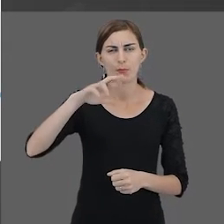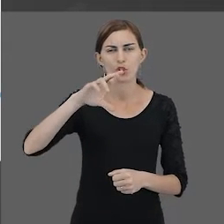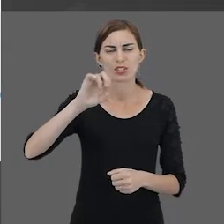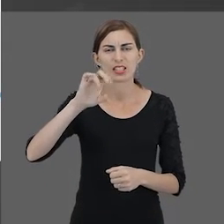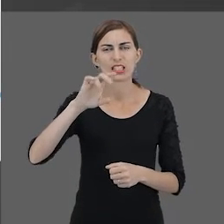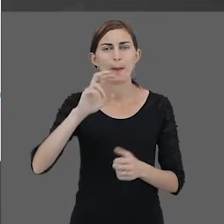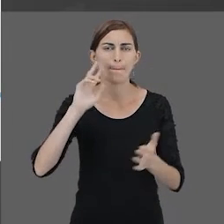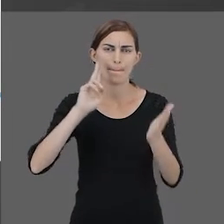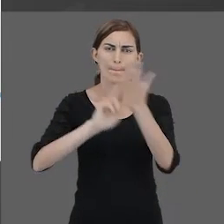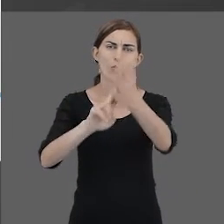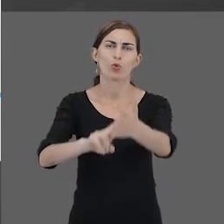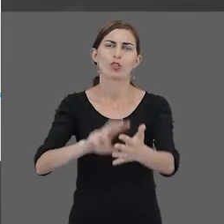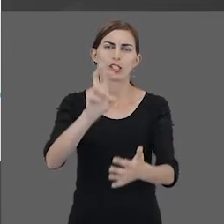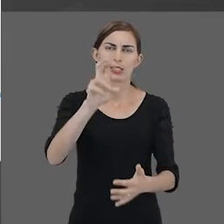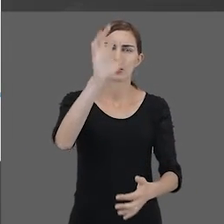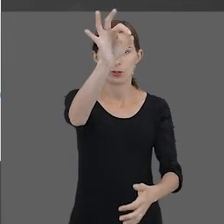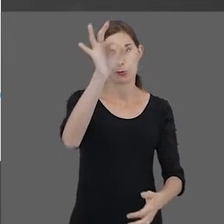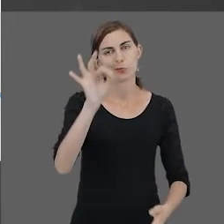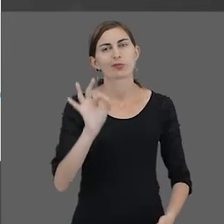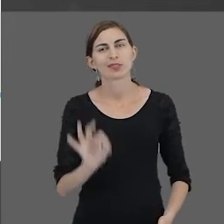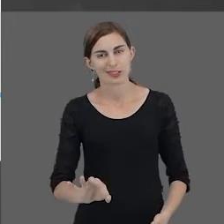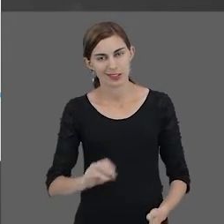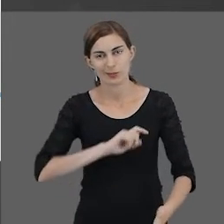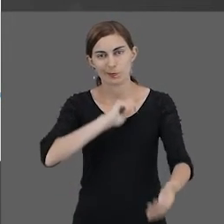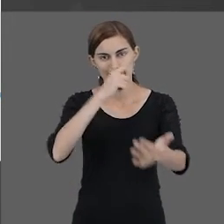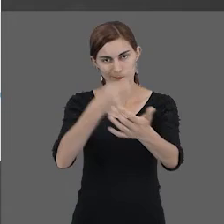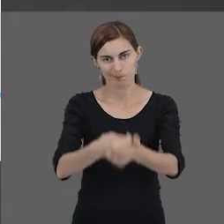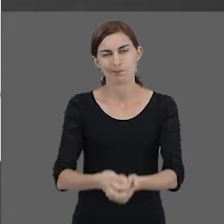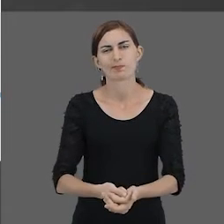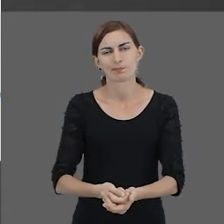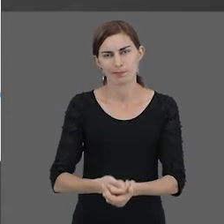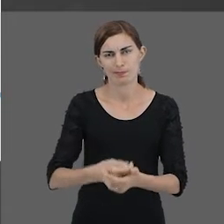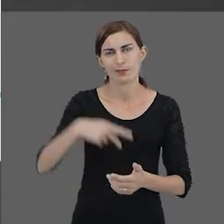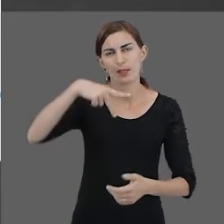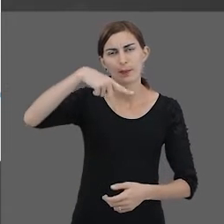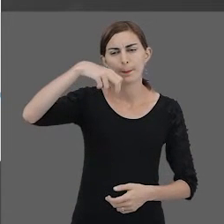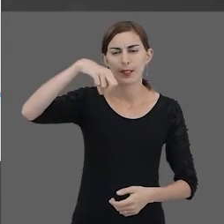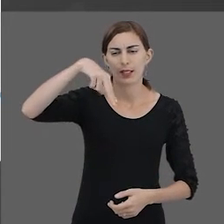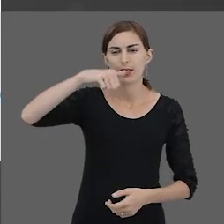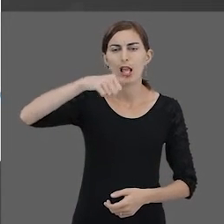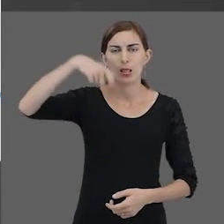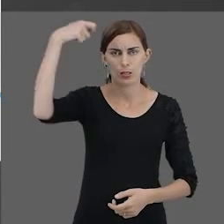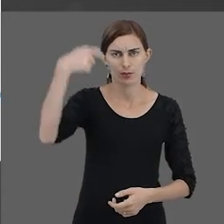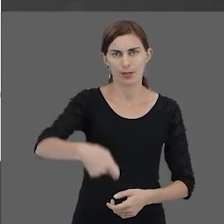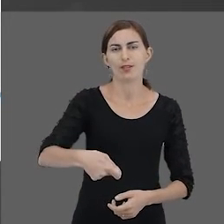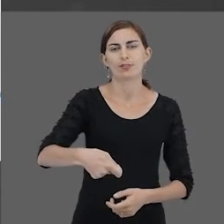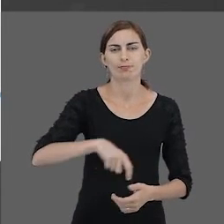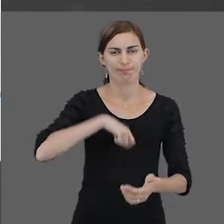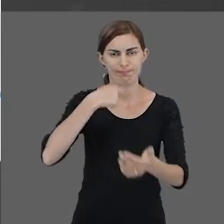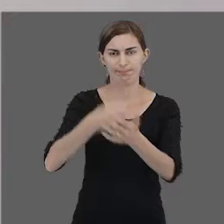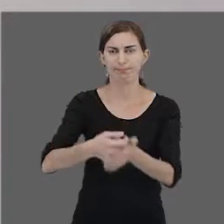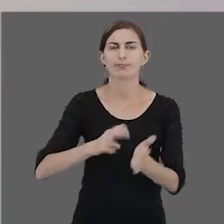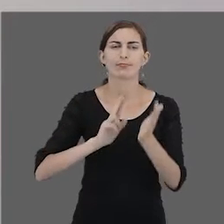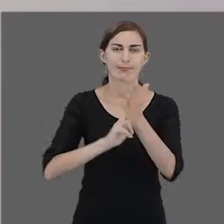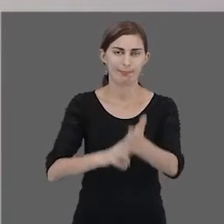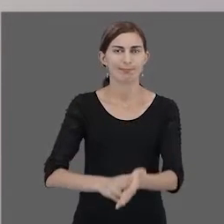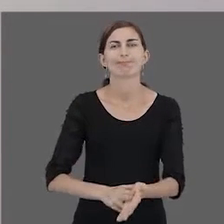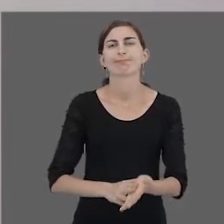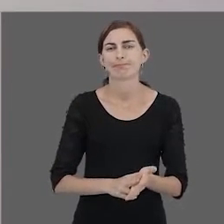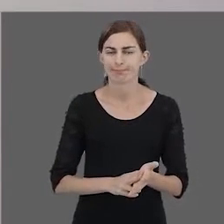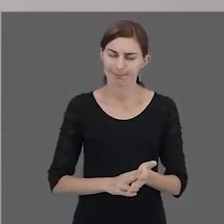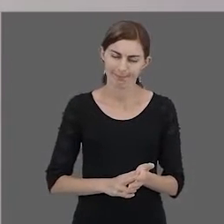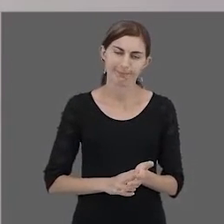de 5% do valor do suplemento institucional em cada supridor, ou seja, ordenador de despesa. Então,